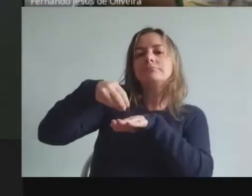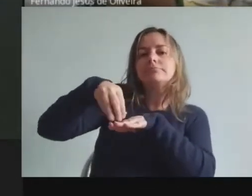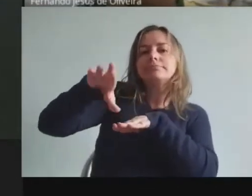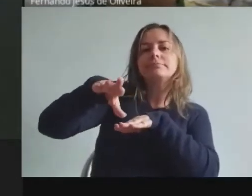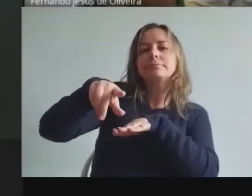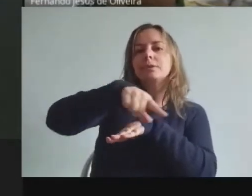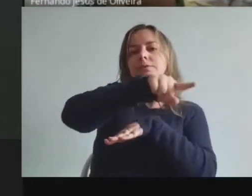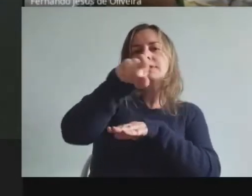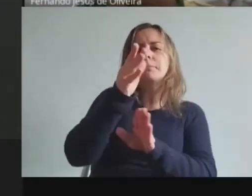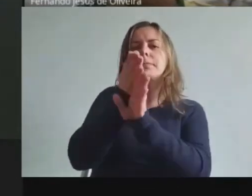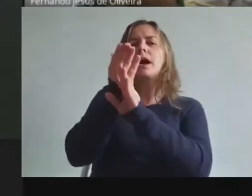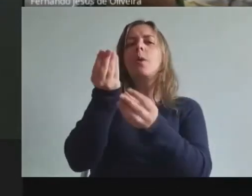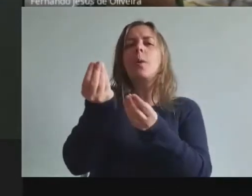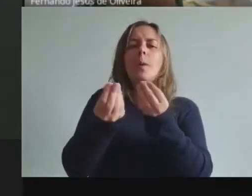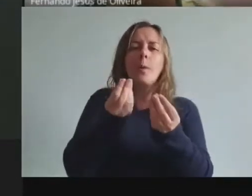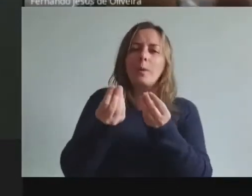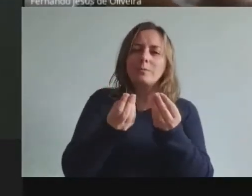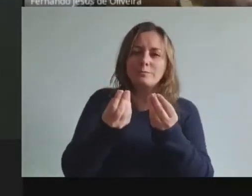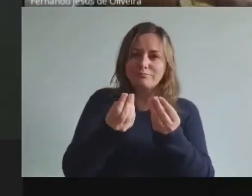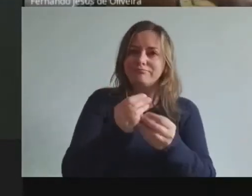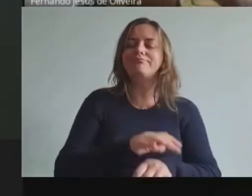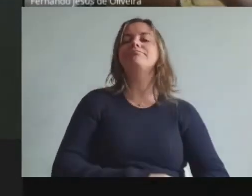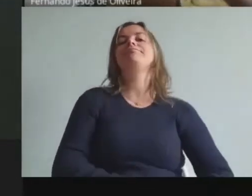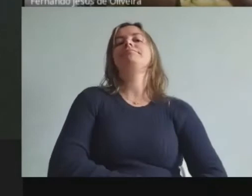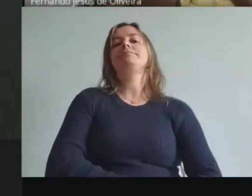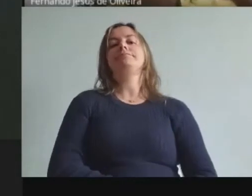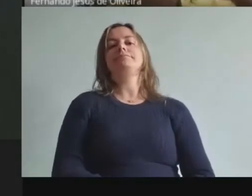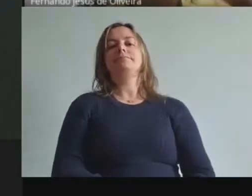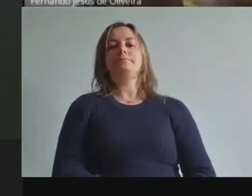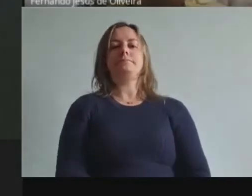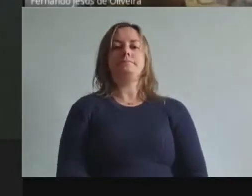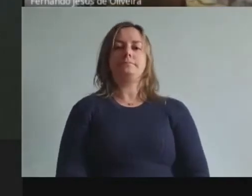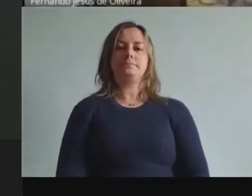determinarem como obter essa ordem de grandeza.